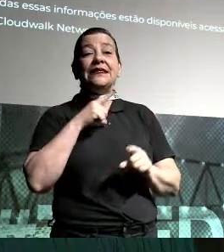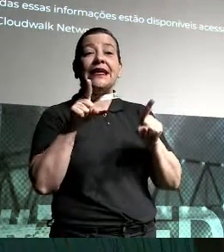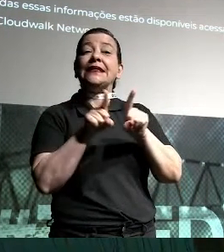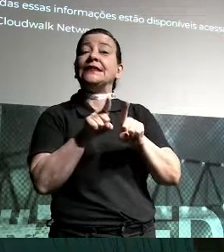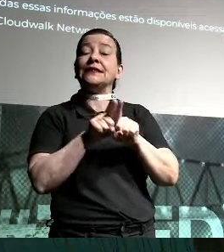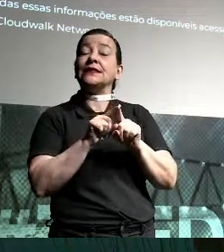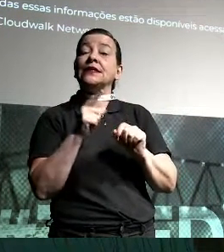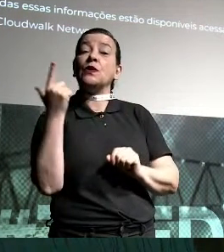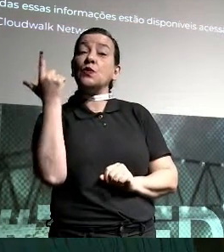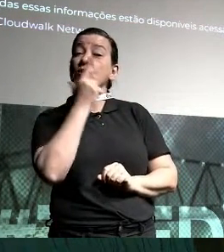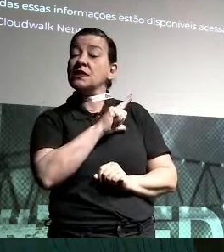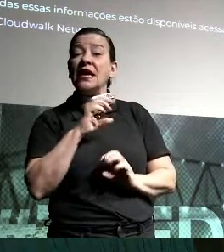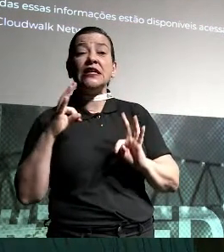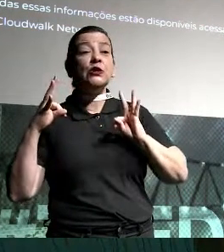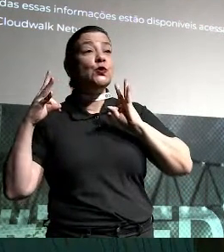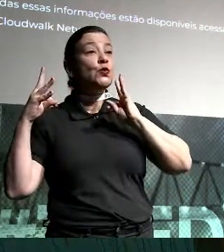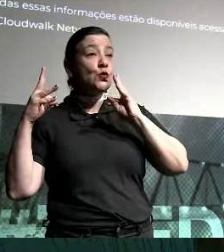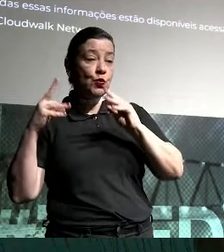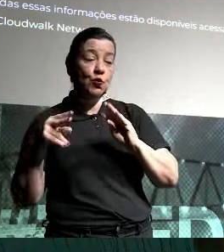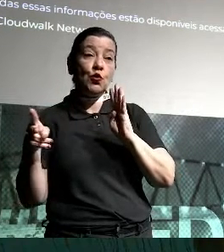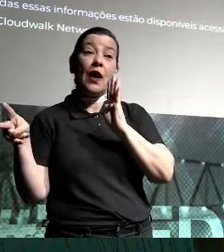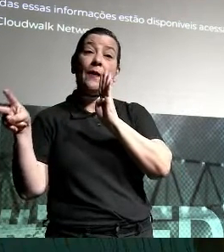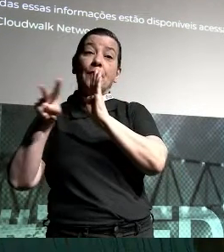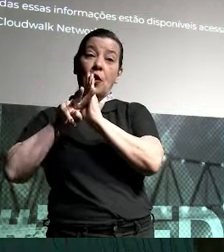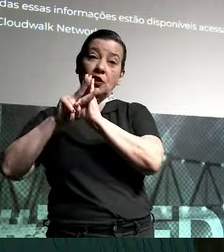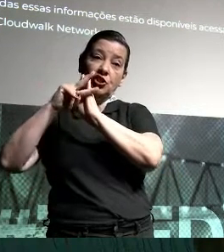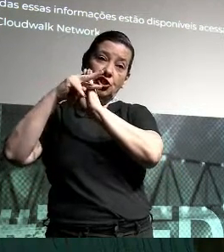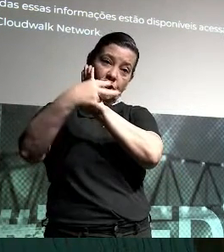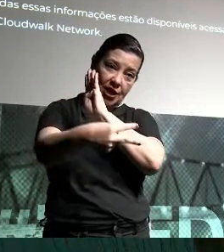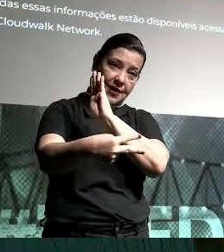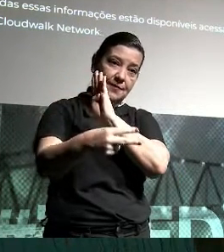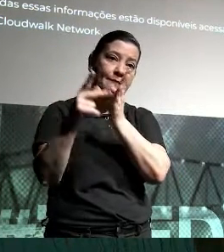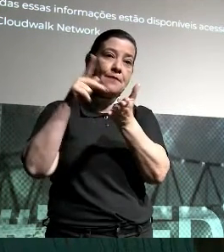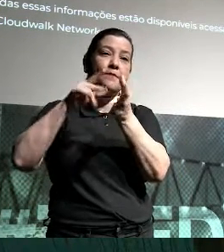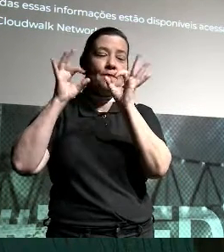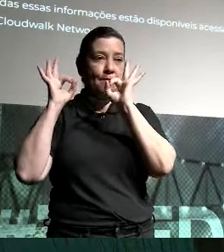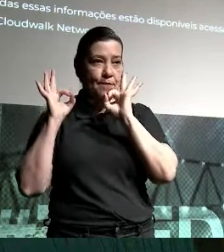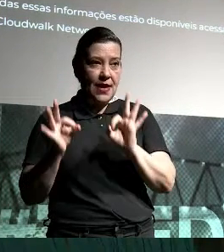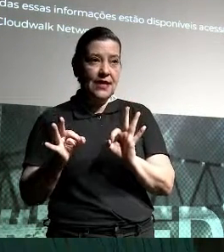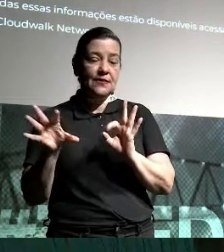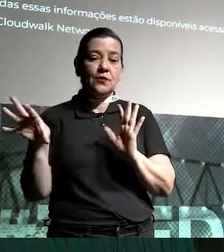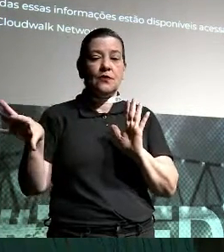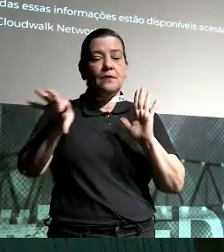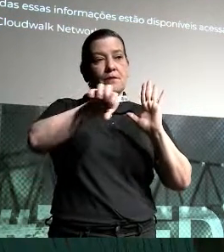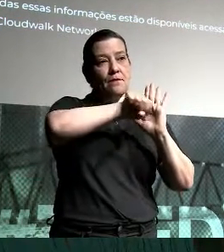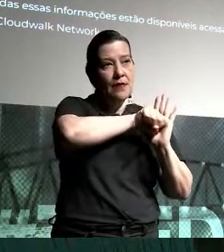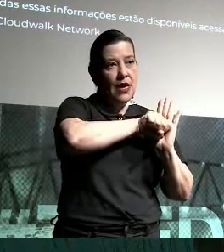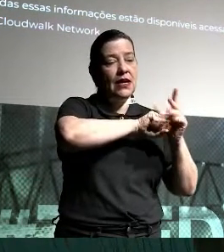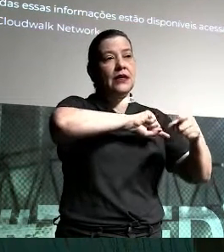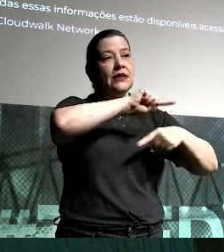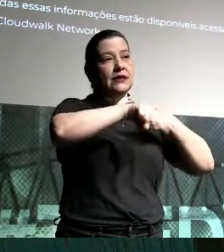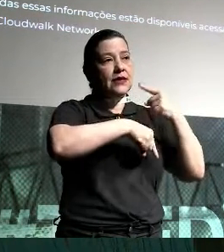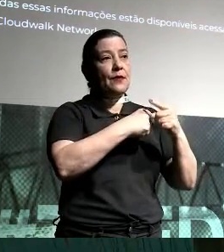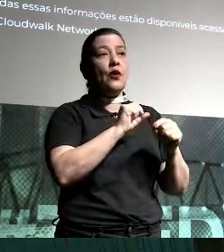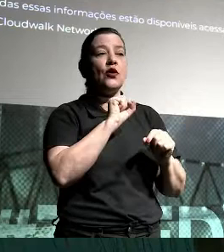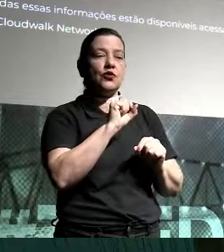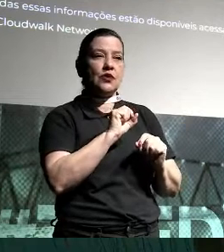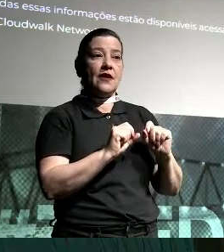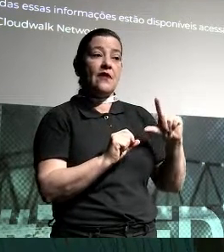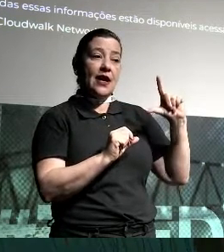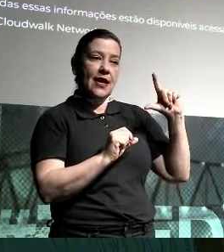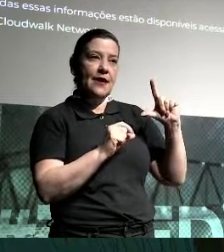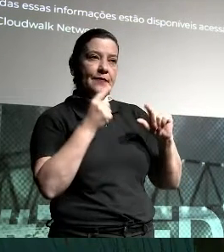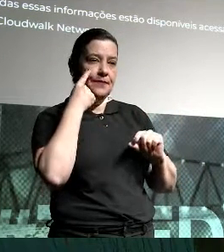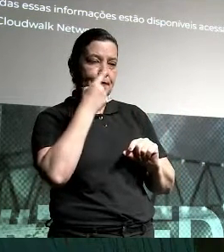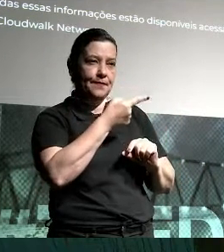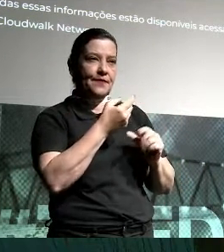dele, a gente consegue tudo isso lá na blockchain de fato mesmo. Eu pego o ABI, e depois carrego ele. Então, eu vou carregar ele, eu vou montar